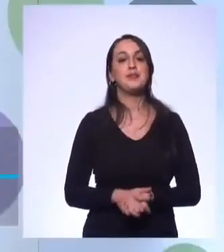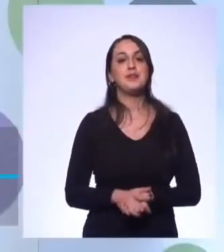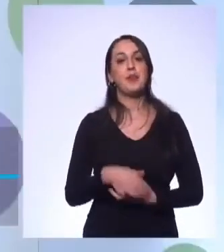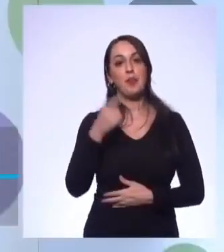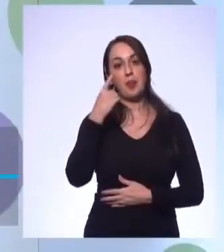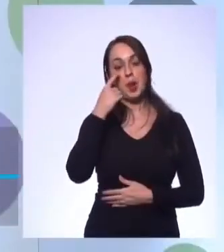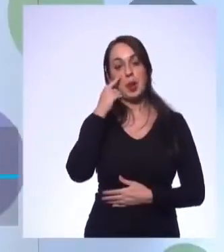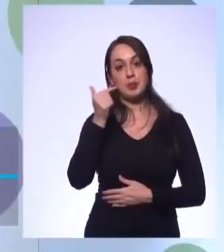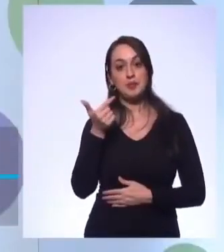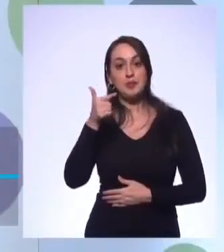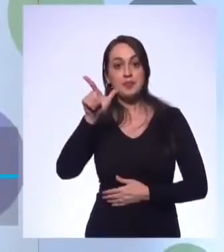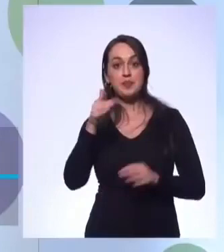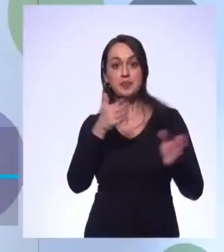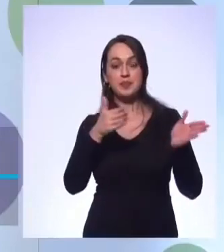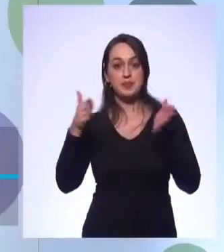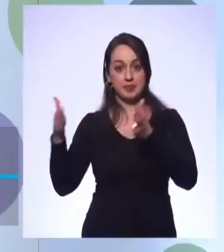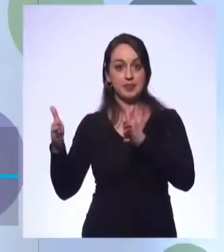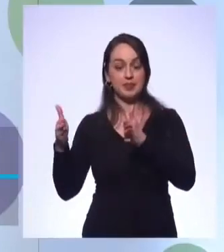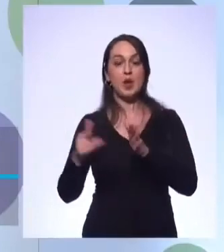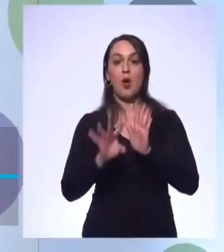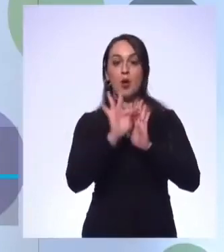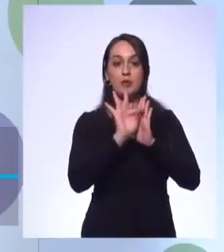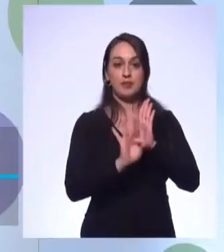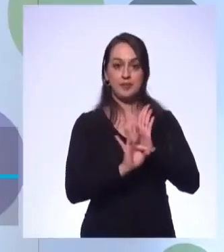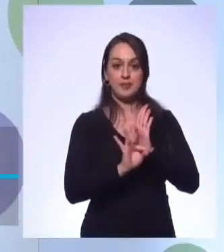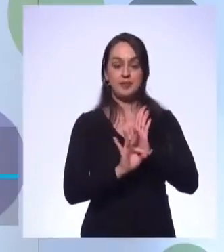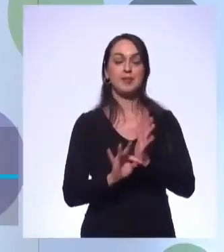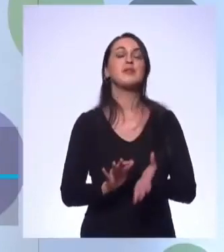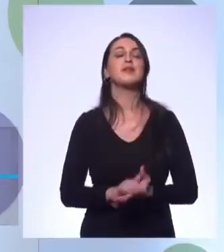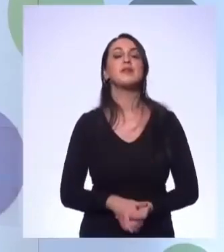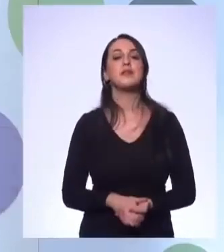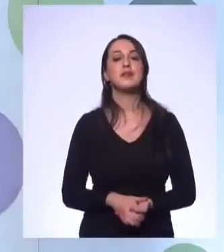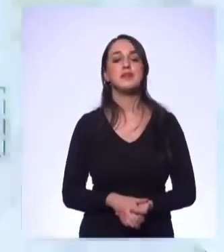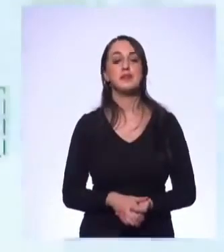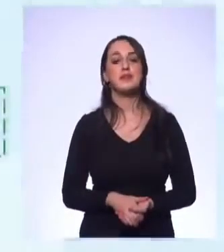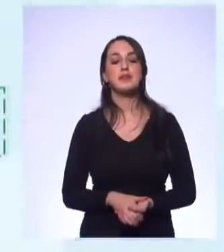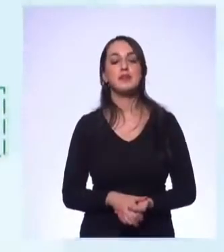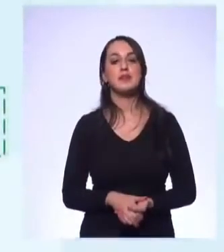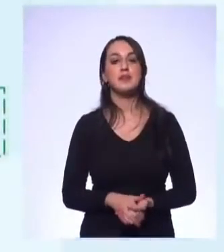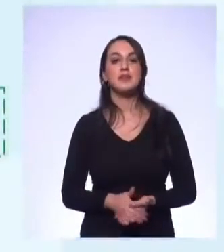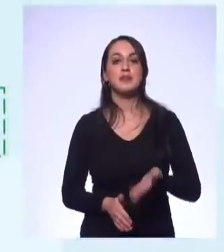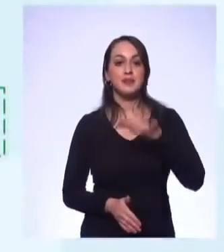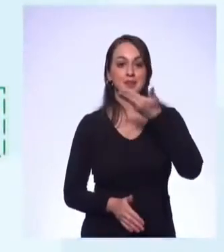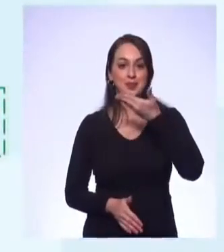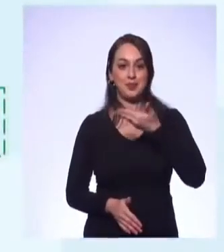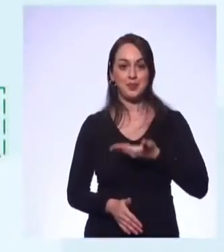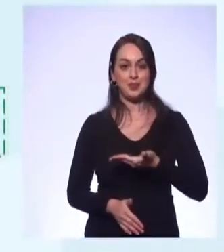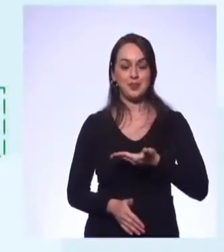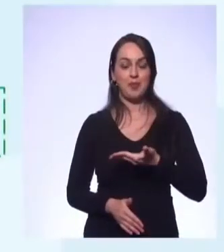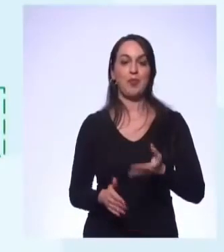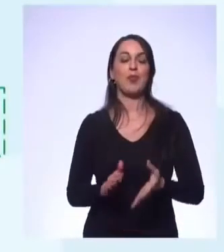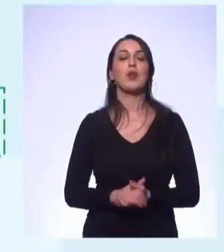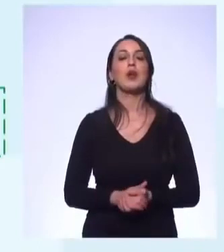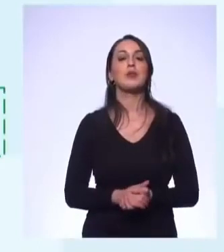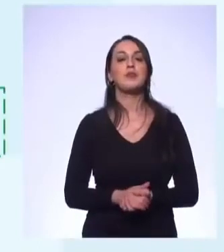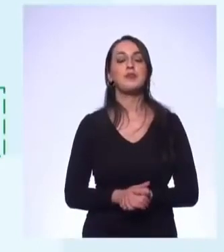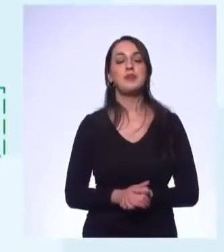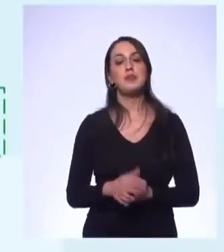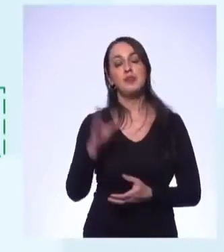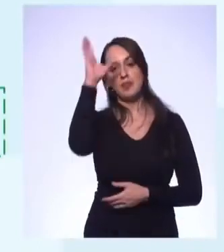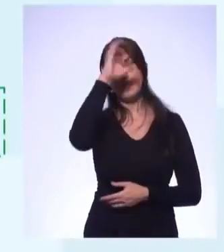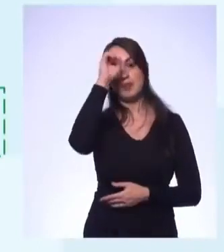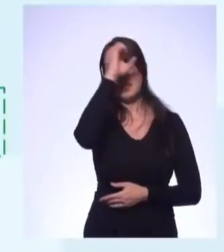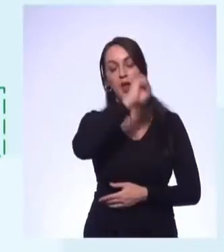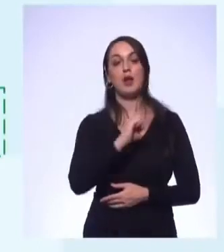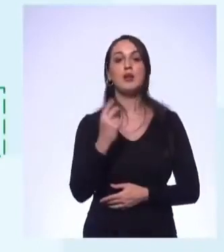ter aí agora o texto da aula, tá bom, gente? Próximo slide na tela, a gente vai falar sobre a situação de aprendizagem 2.